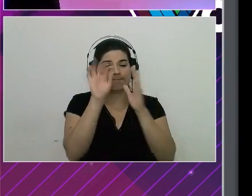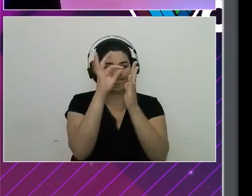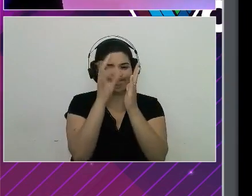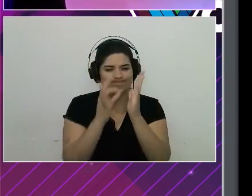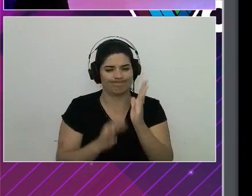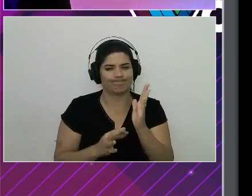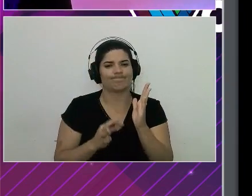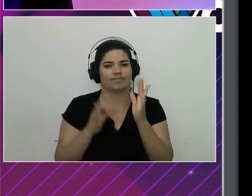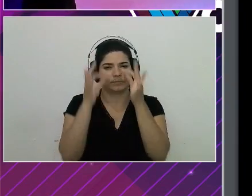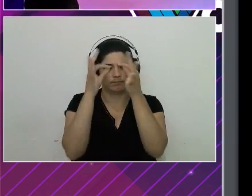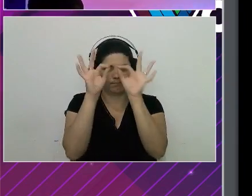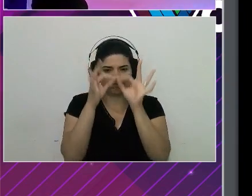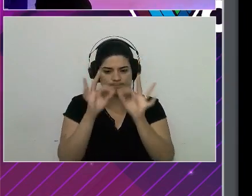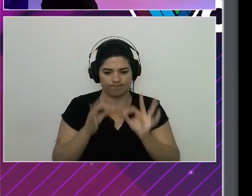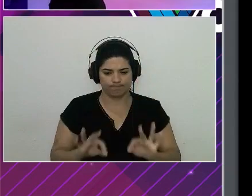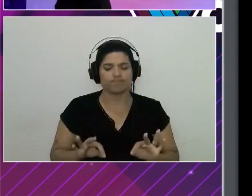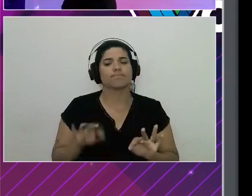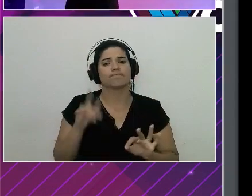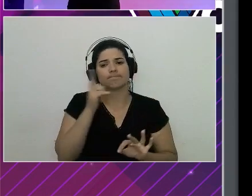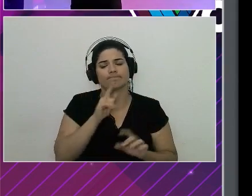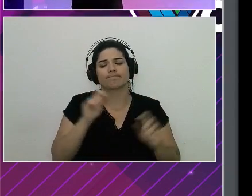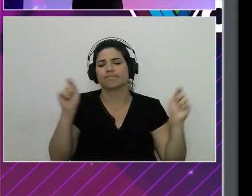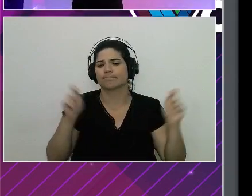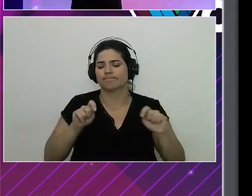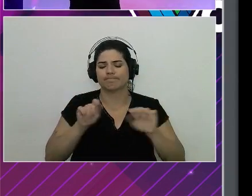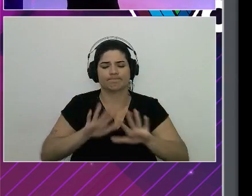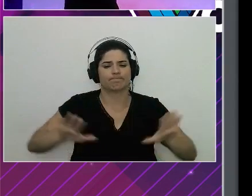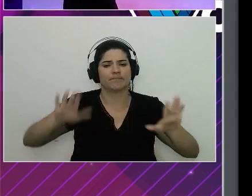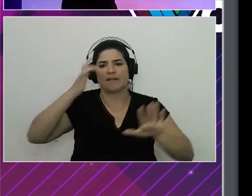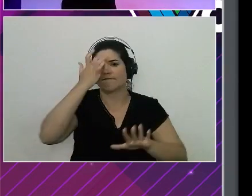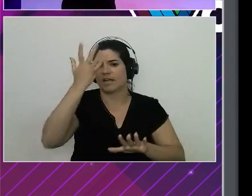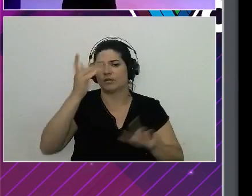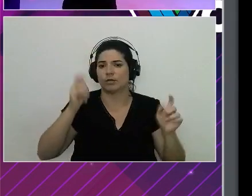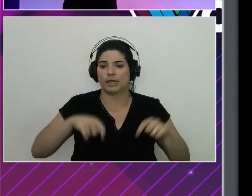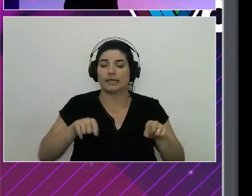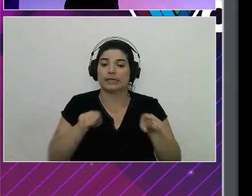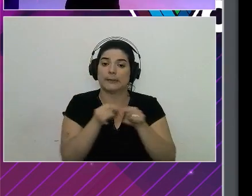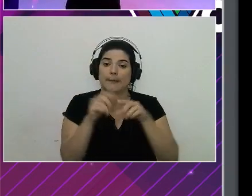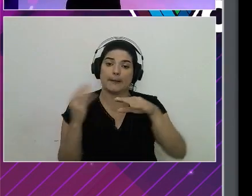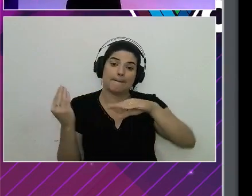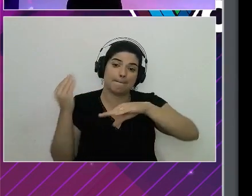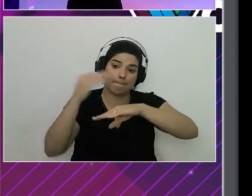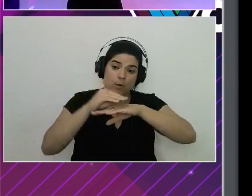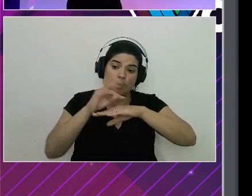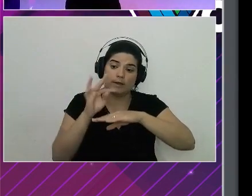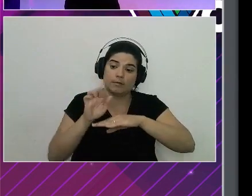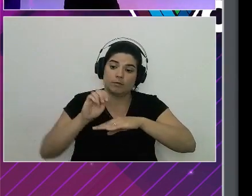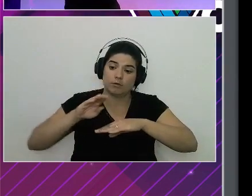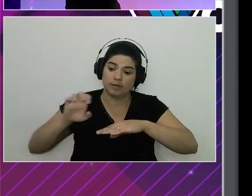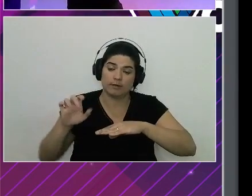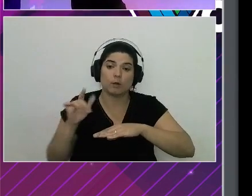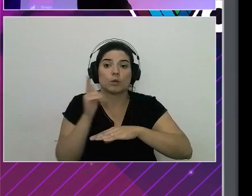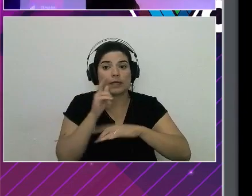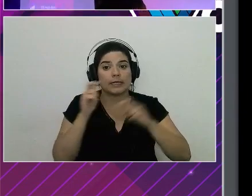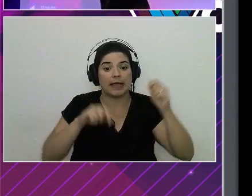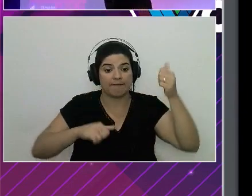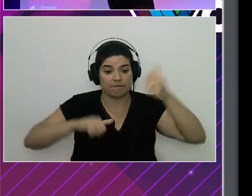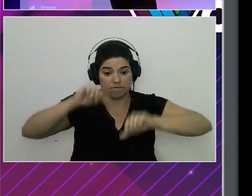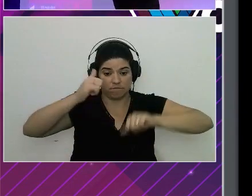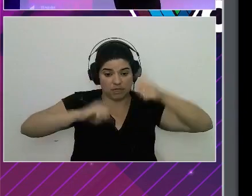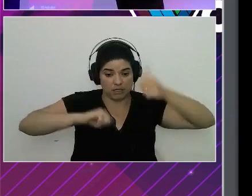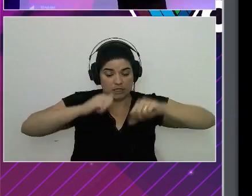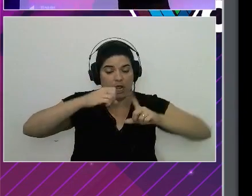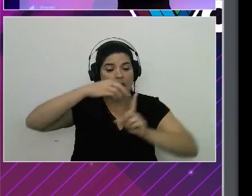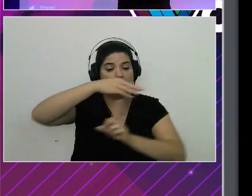você consegue desenvolver asserções em cima do trace, e em cima dessas asserções você já consegue validar se as suas APIs estão